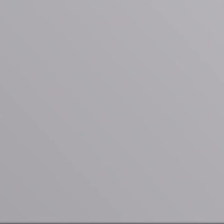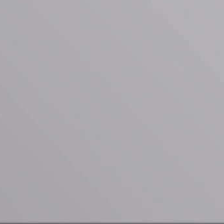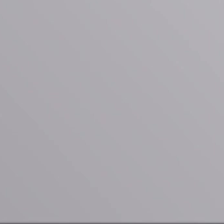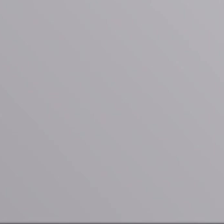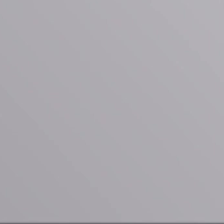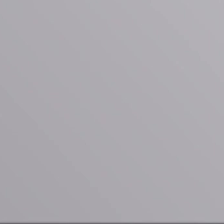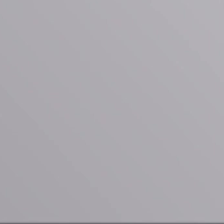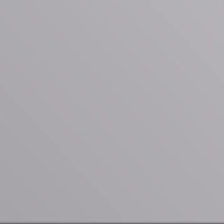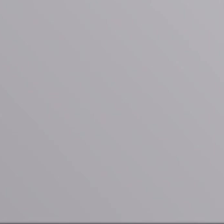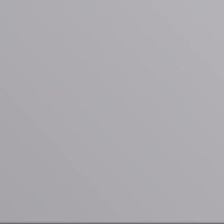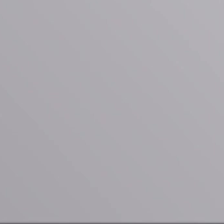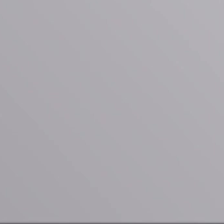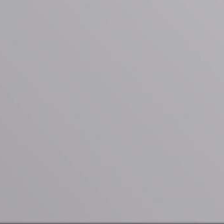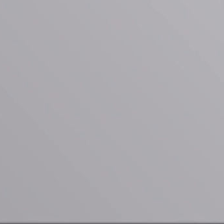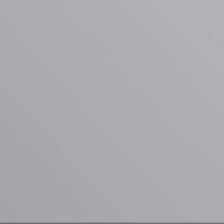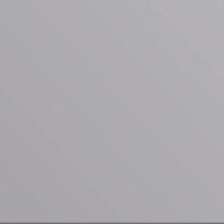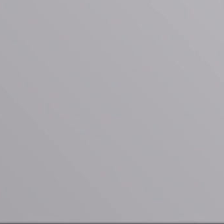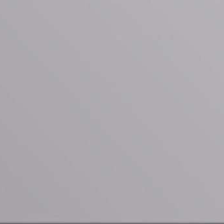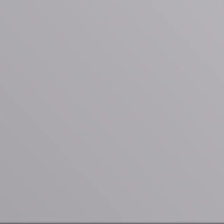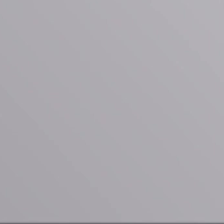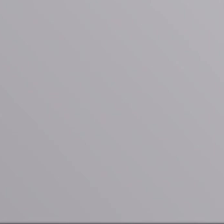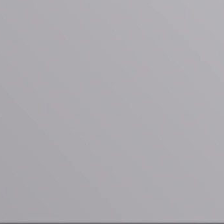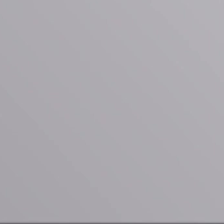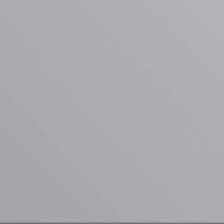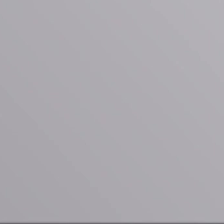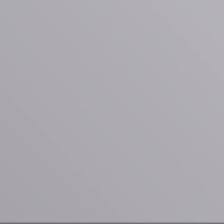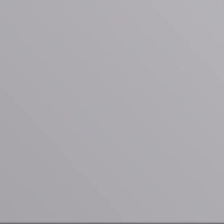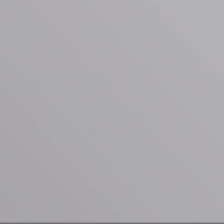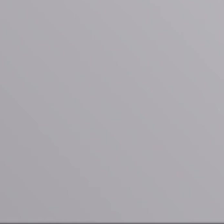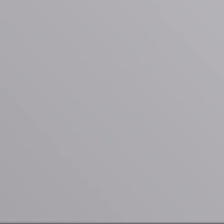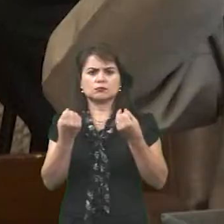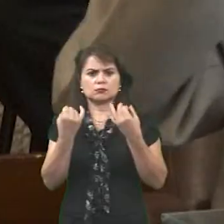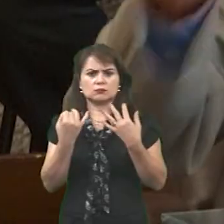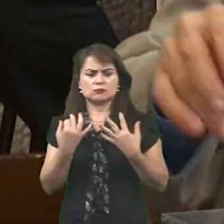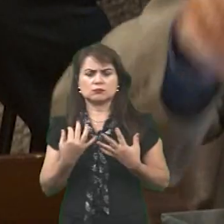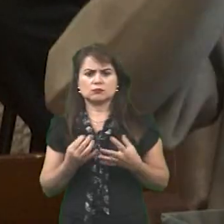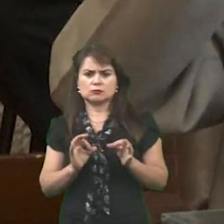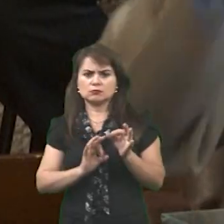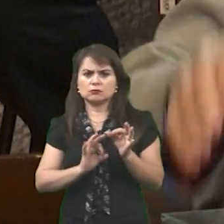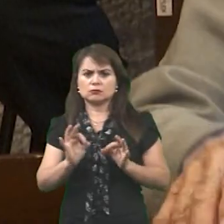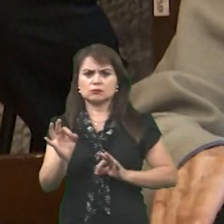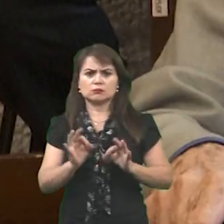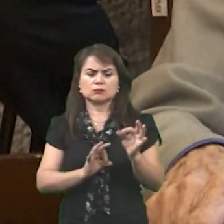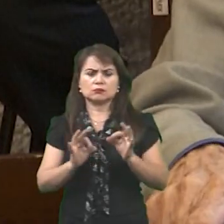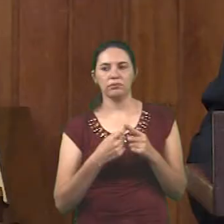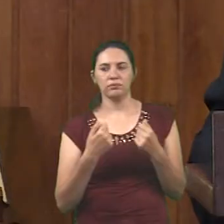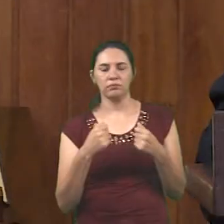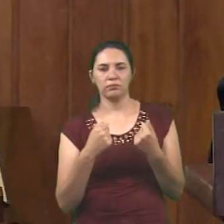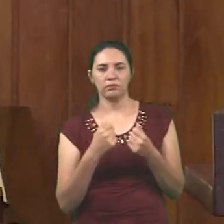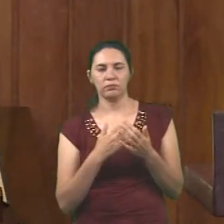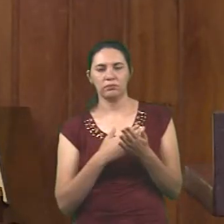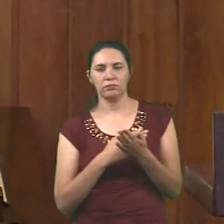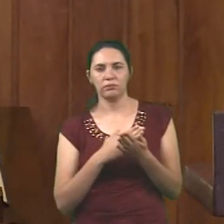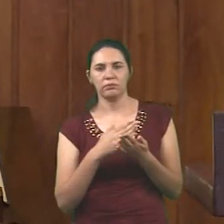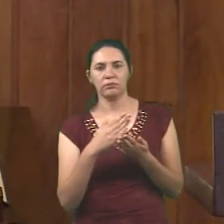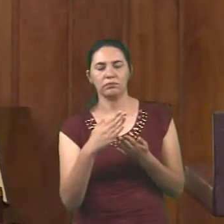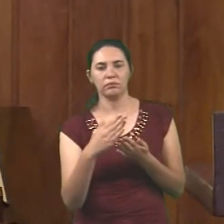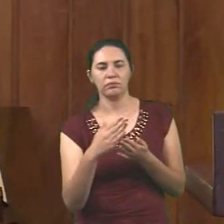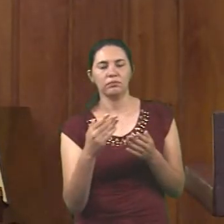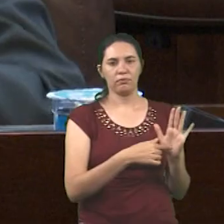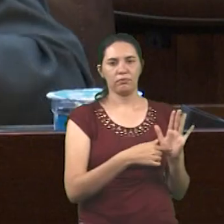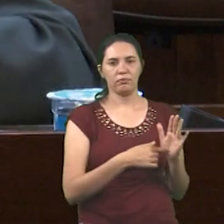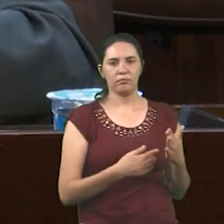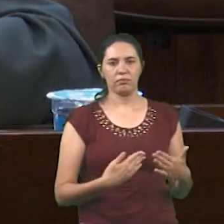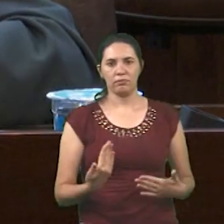de 37 a para 48 a o salário inicial passa de 2482 reais